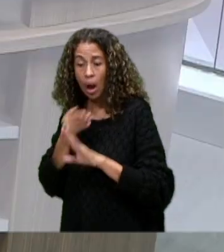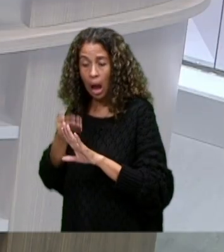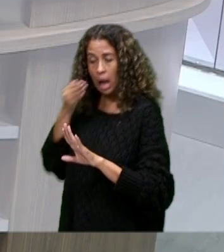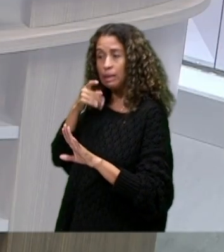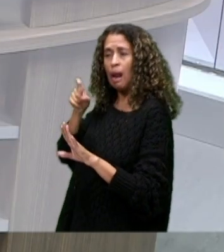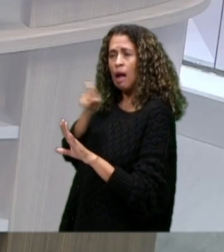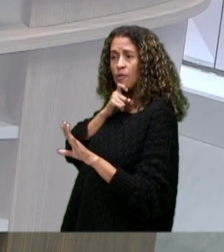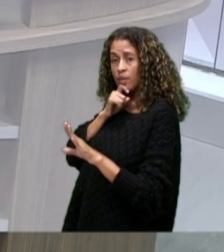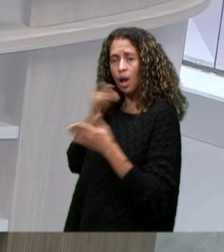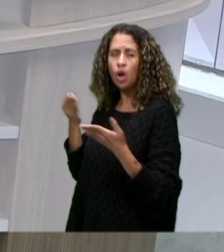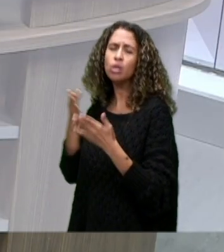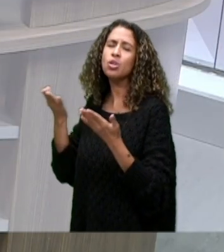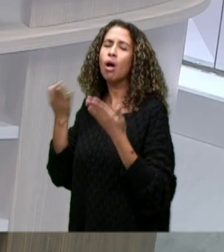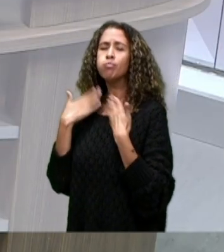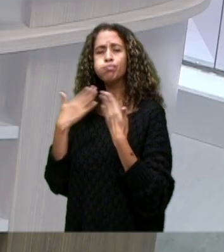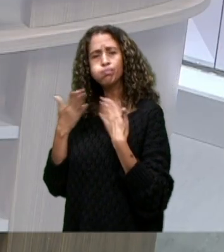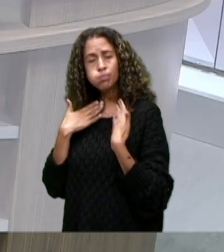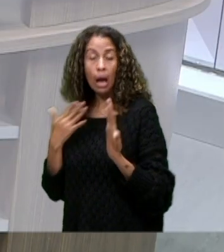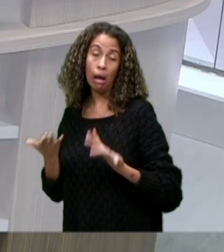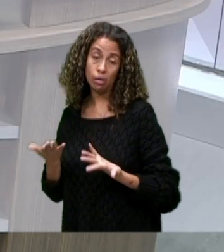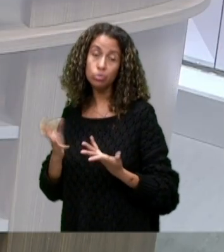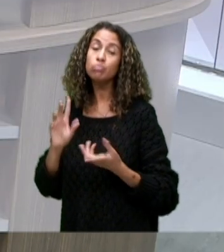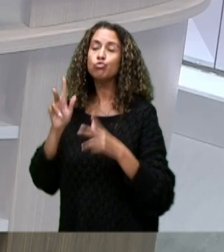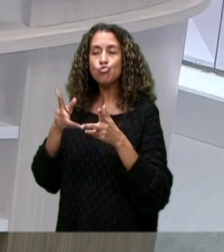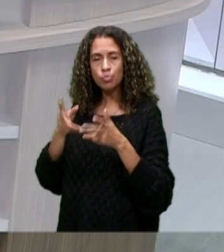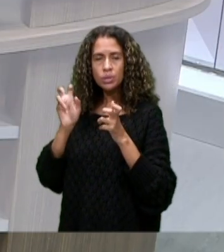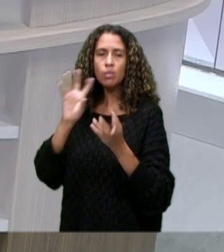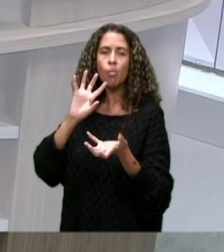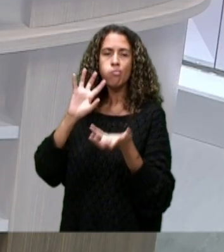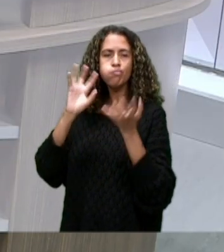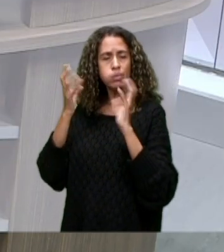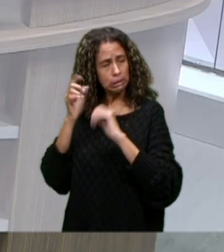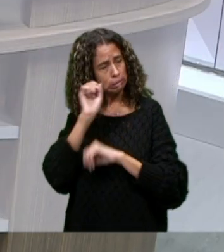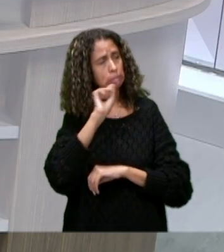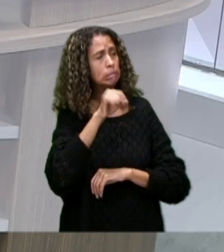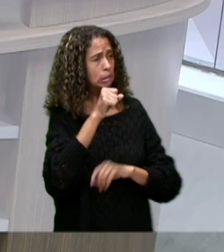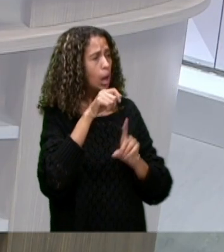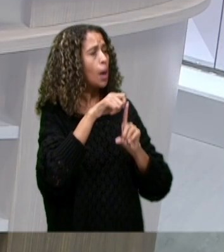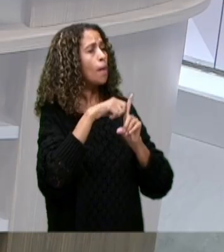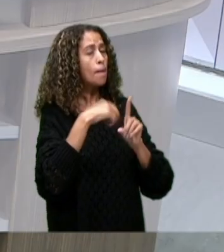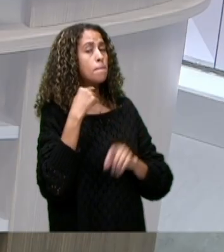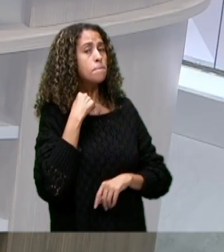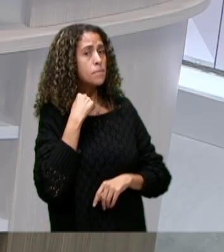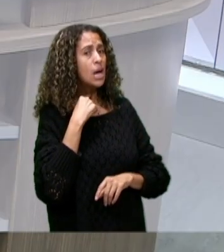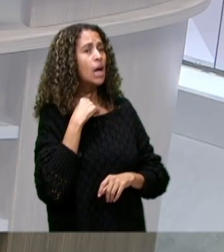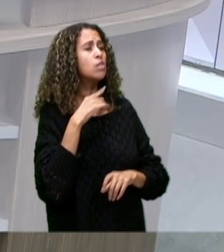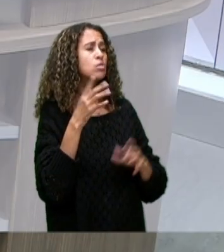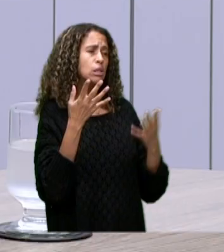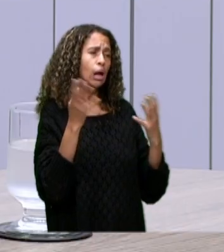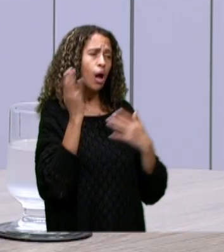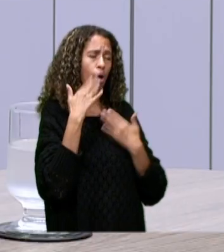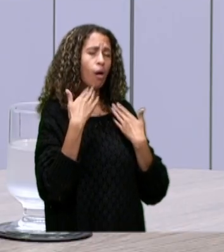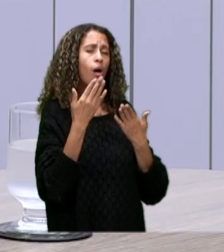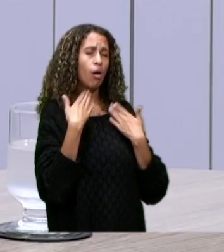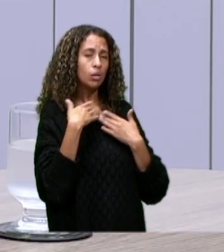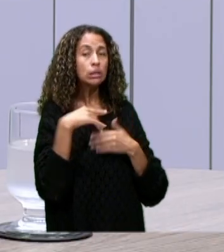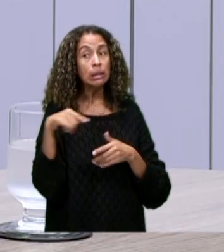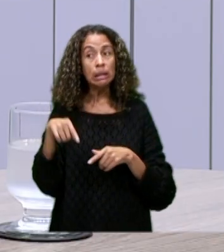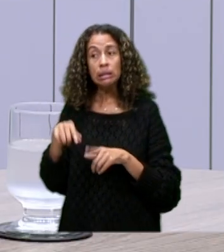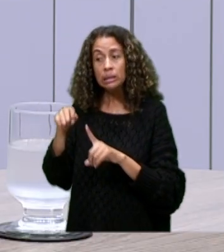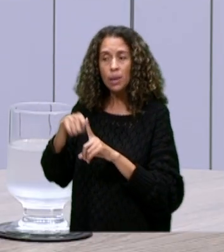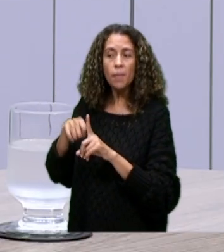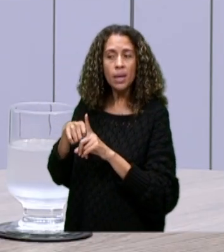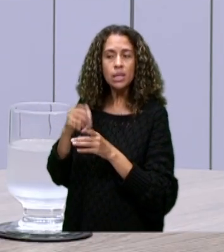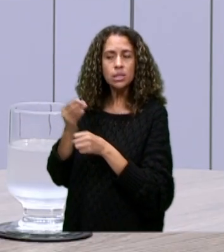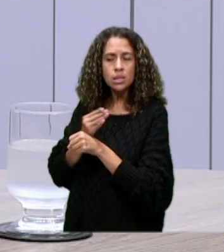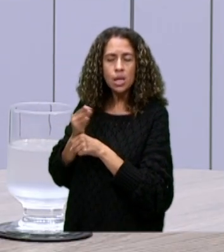geralmente está quente em 1º de maio. Bom, esse maio foi muito quente. Mas no 1º de maio estava friozinho, nesse 1º de maio. Foi uma exceção à